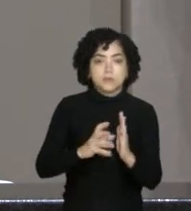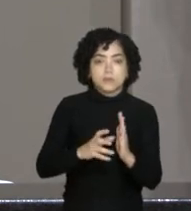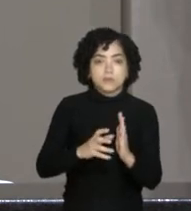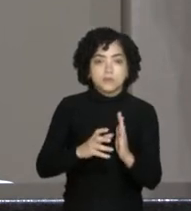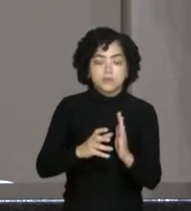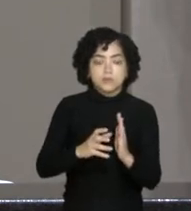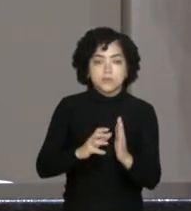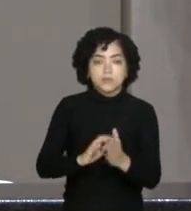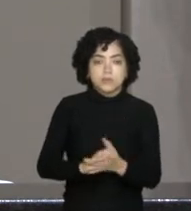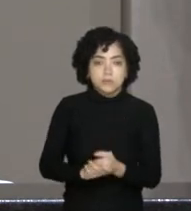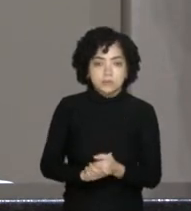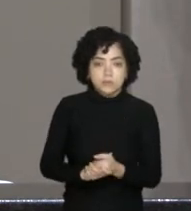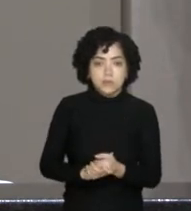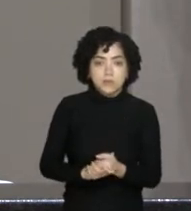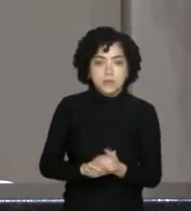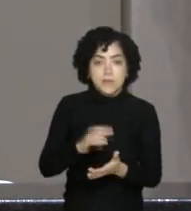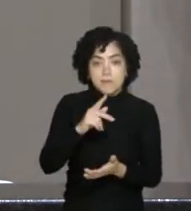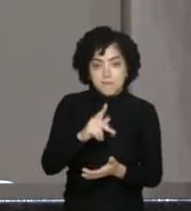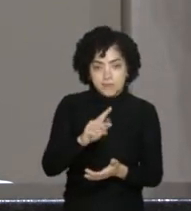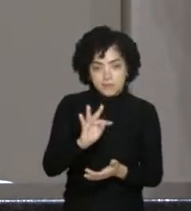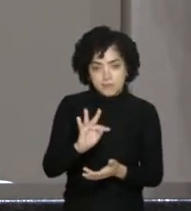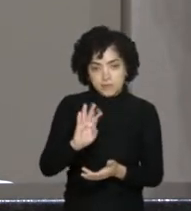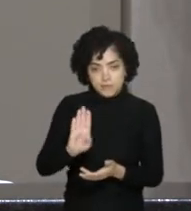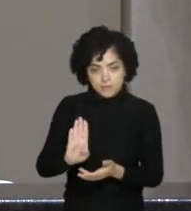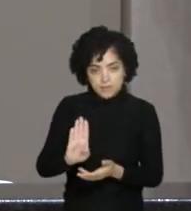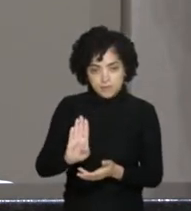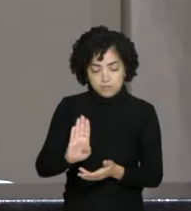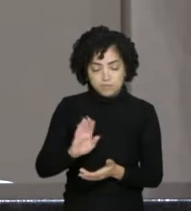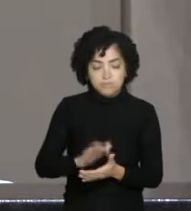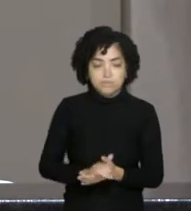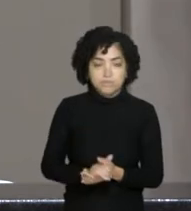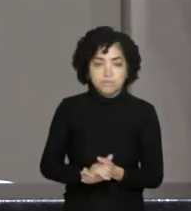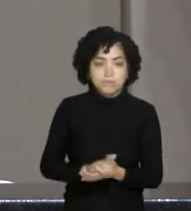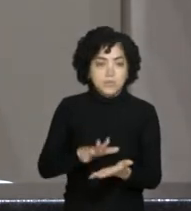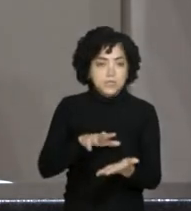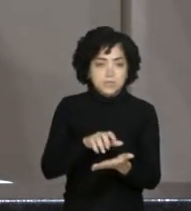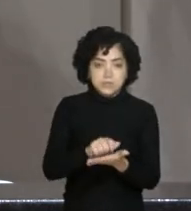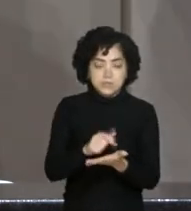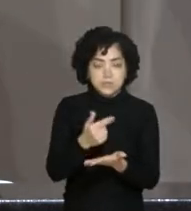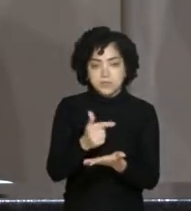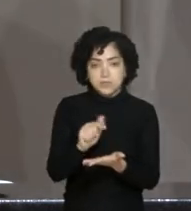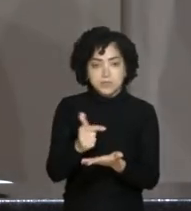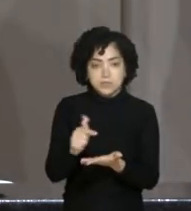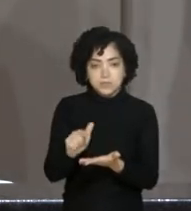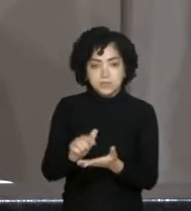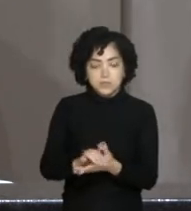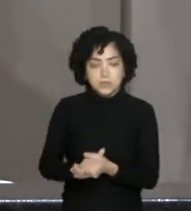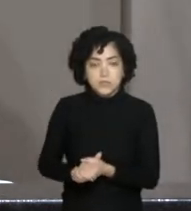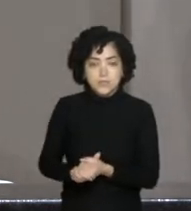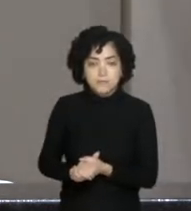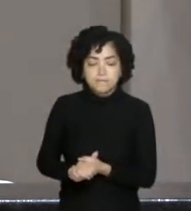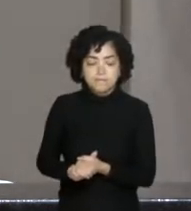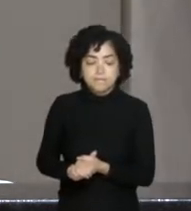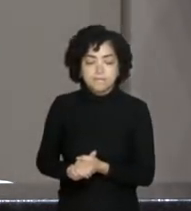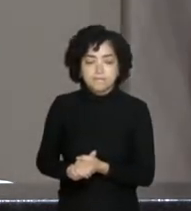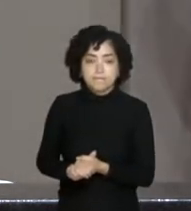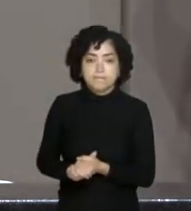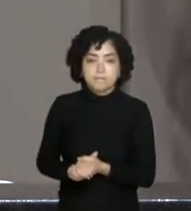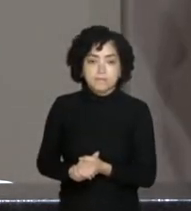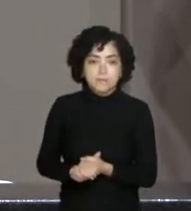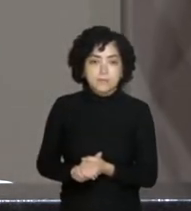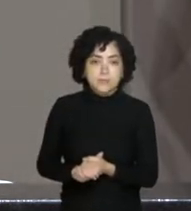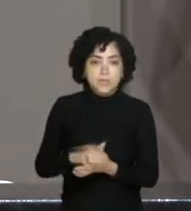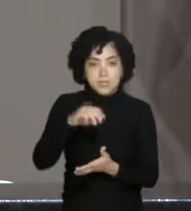na sequência, o PTB, também não há nenhum orador inscrito para se manifestar. O